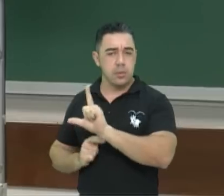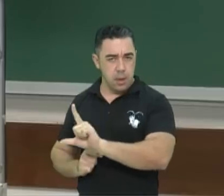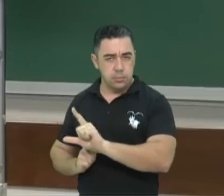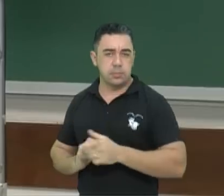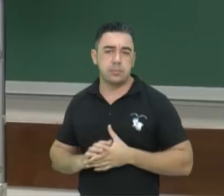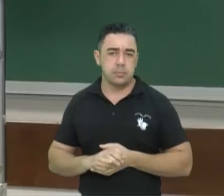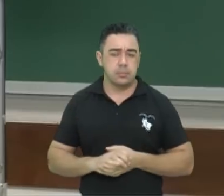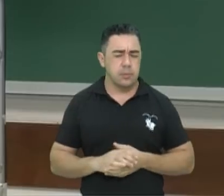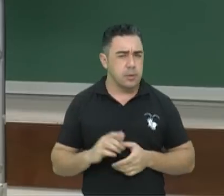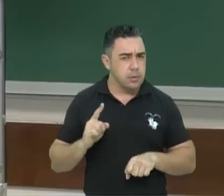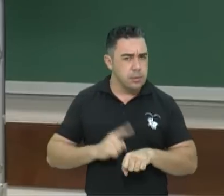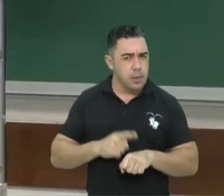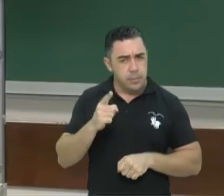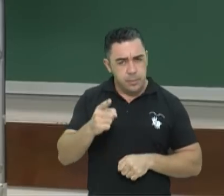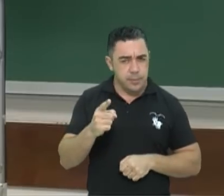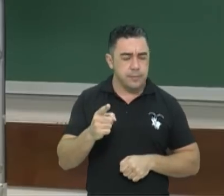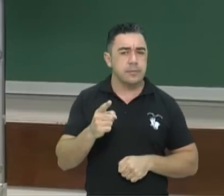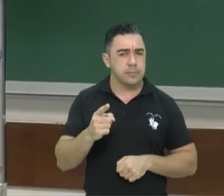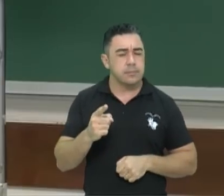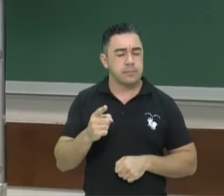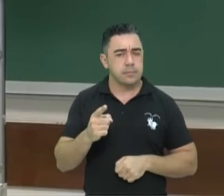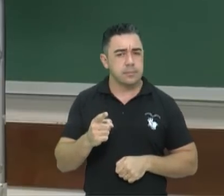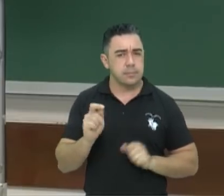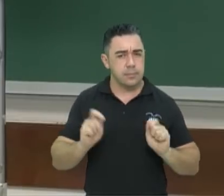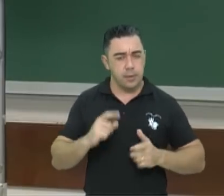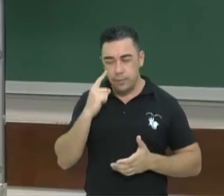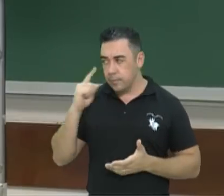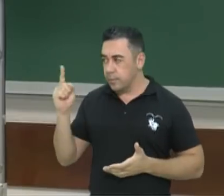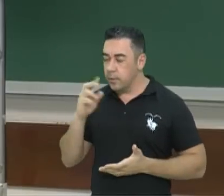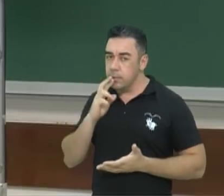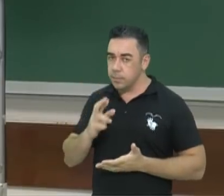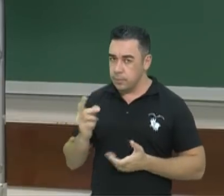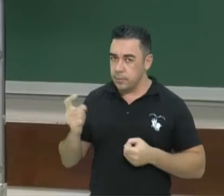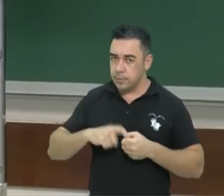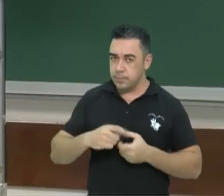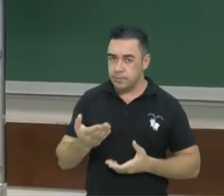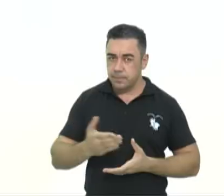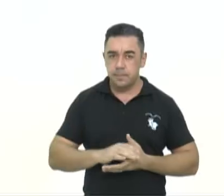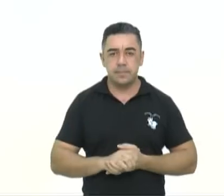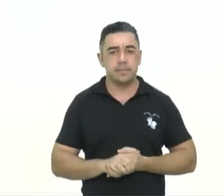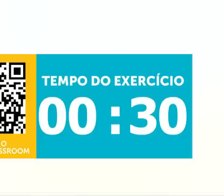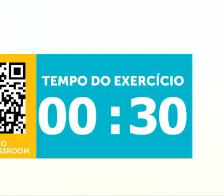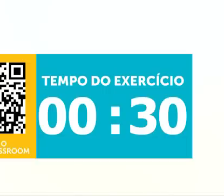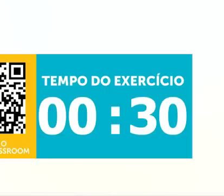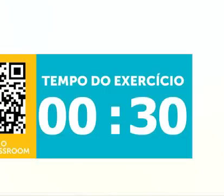lado. Então, mais um tempinho para você e assim a gente já retorna com a resposta.